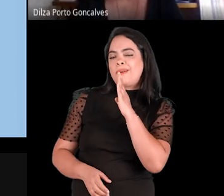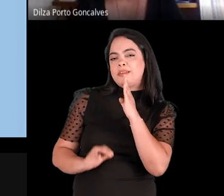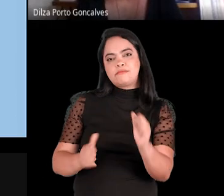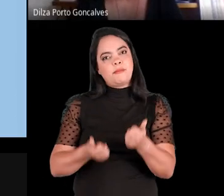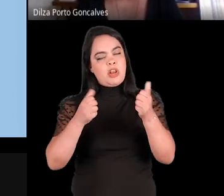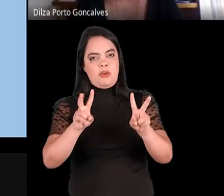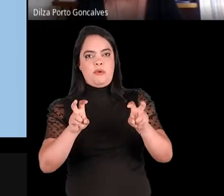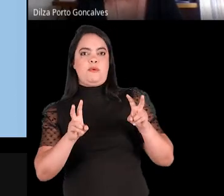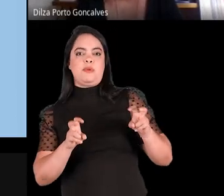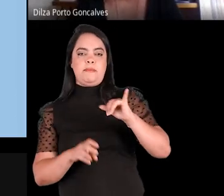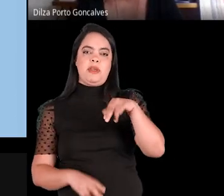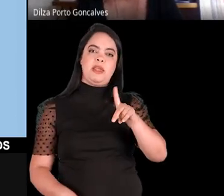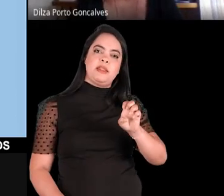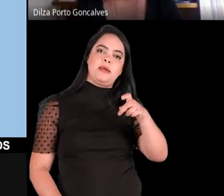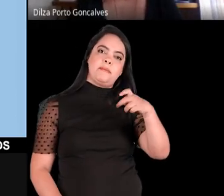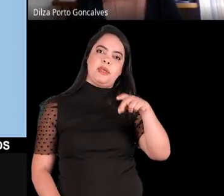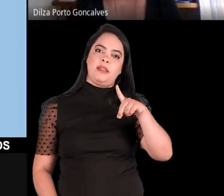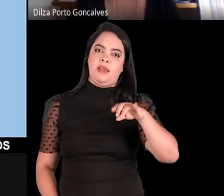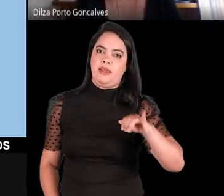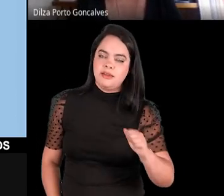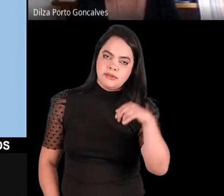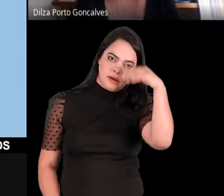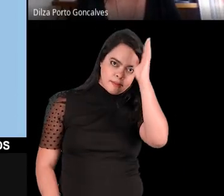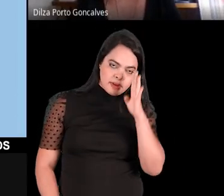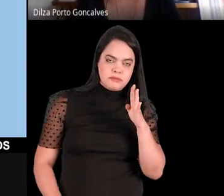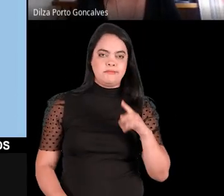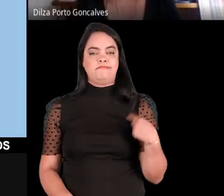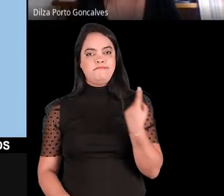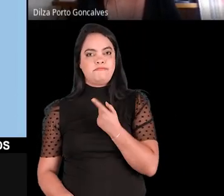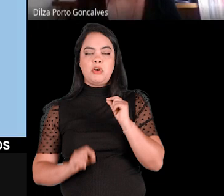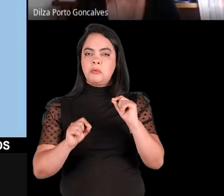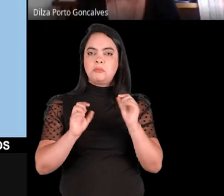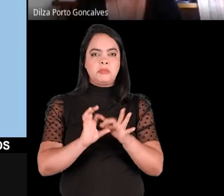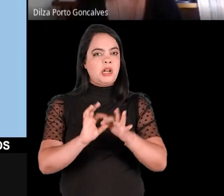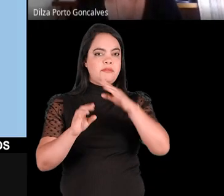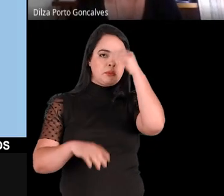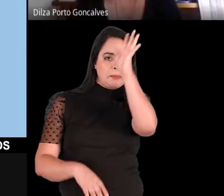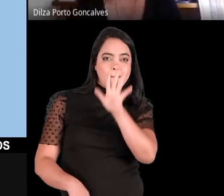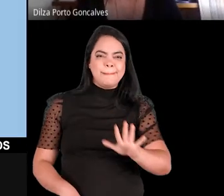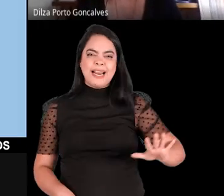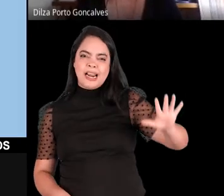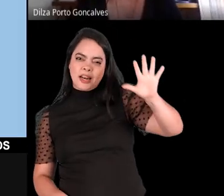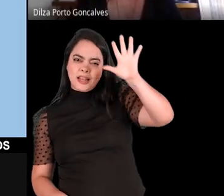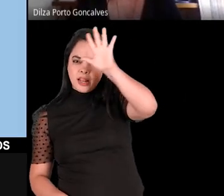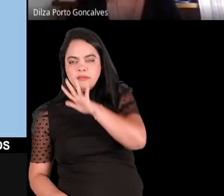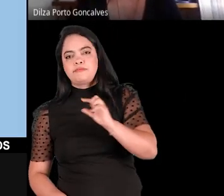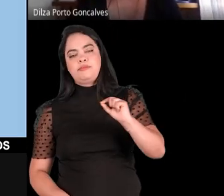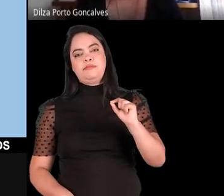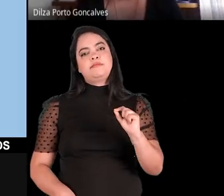sobre o tema Independência do Brasil. A nossa abrangência é uma abrangência nacional, mas não impede que